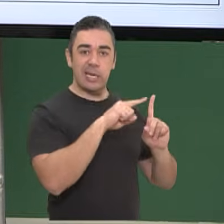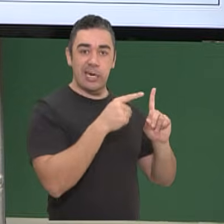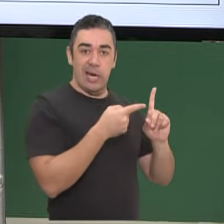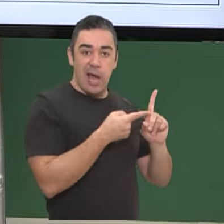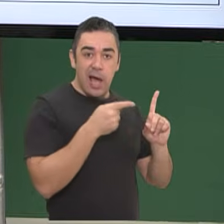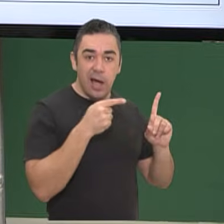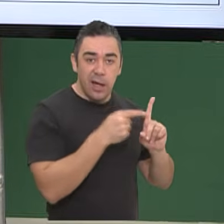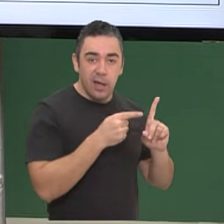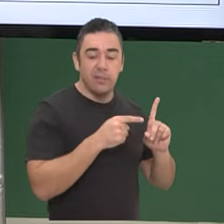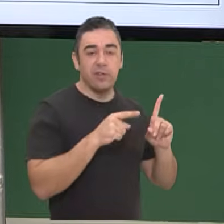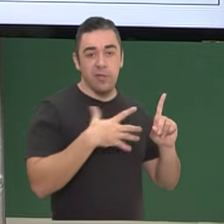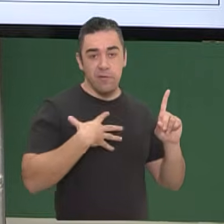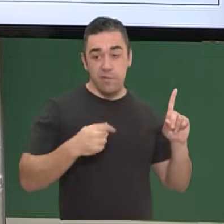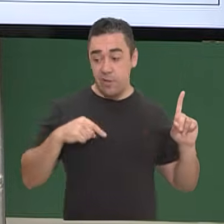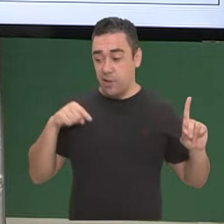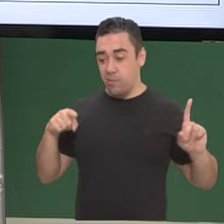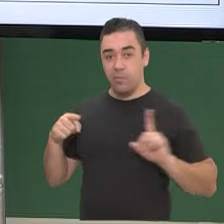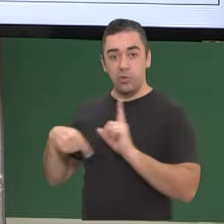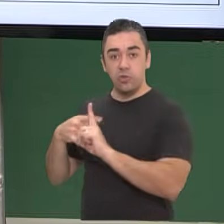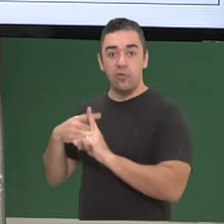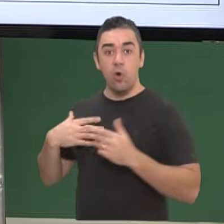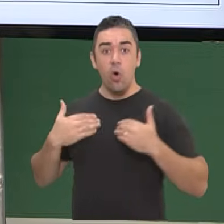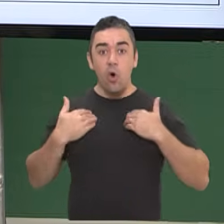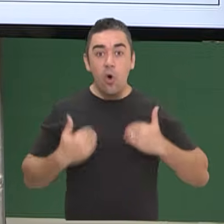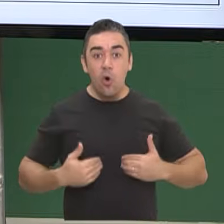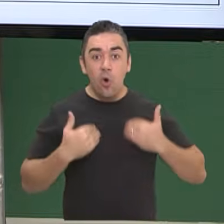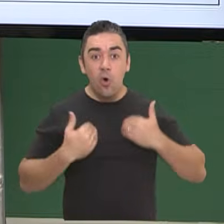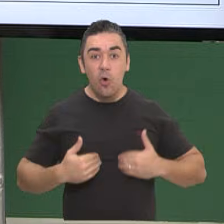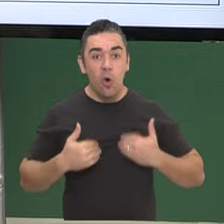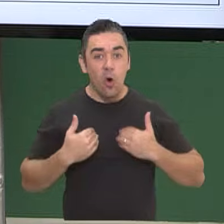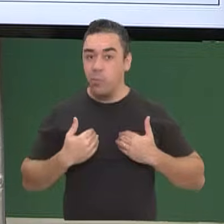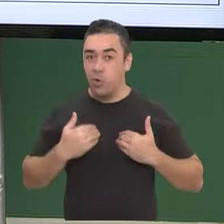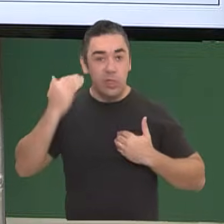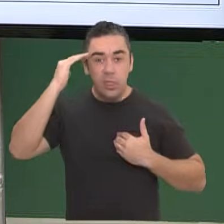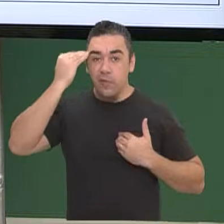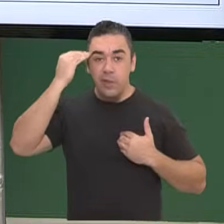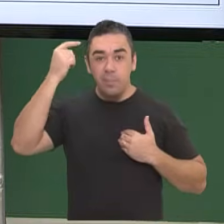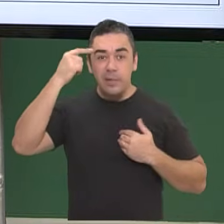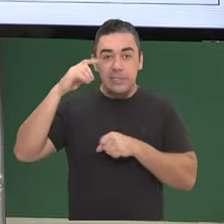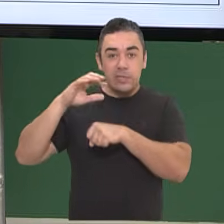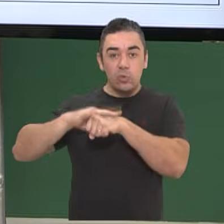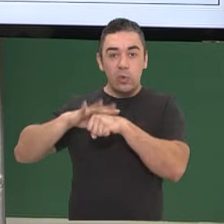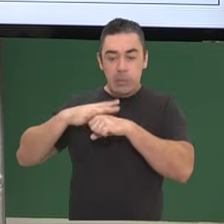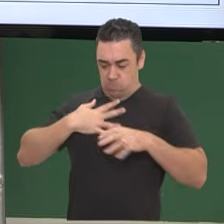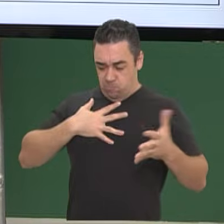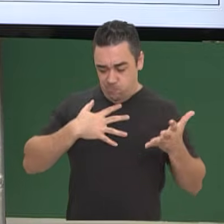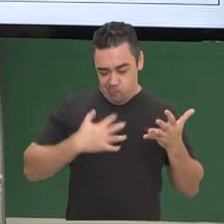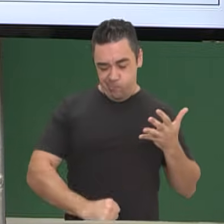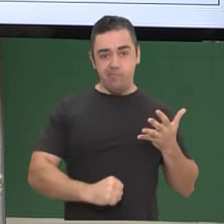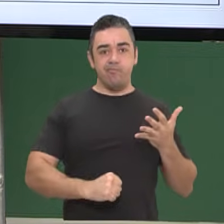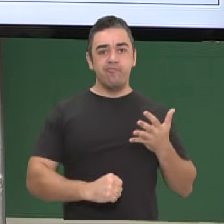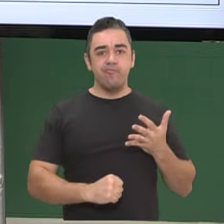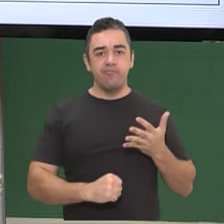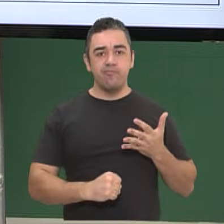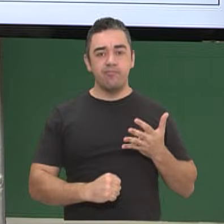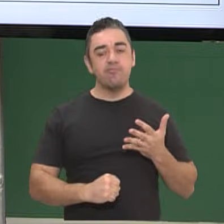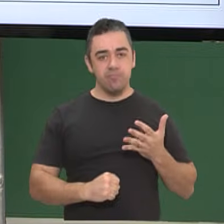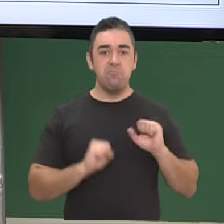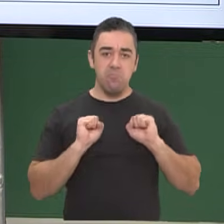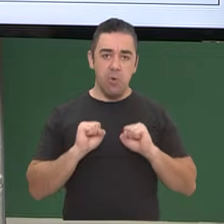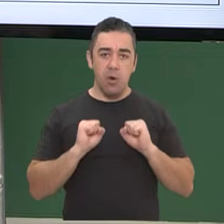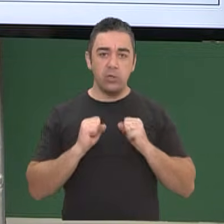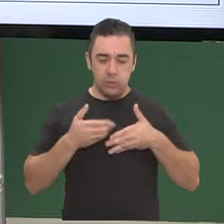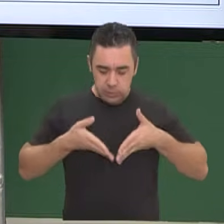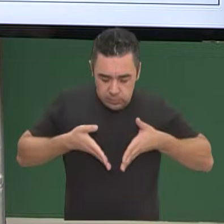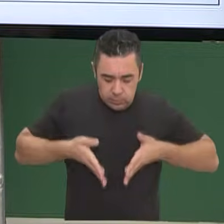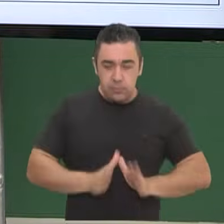filho também for positivo, o corpo dela já tem anticorpos para combater esse fator RH. E anticorpo passa pela